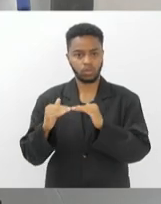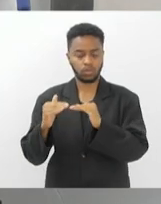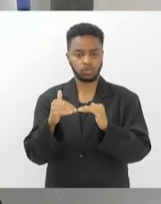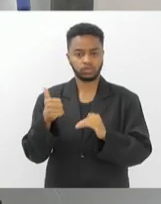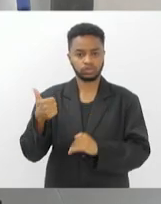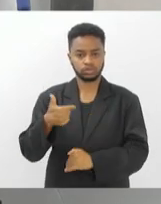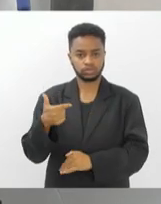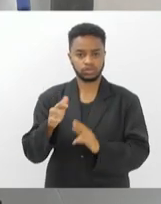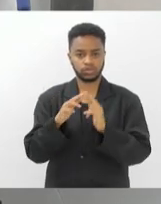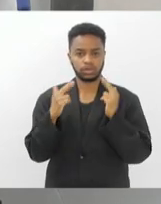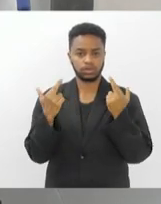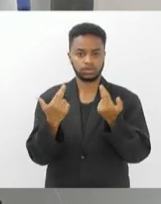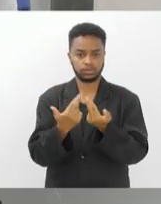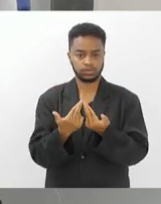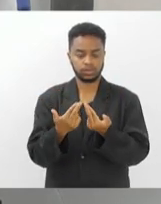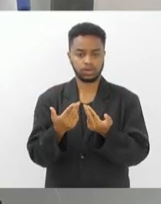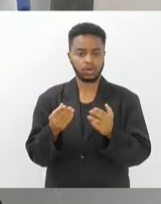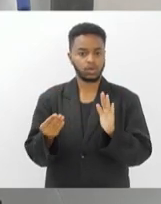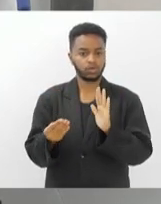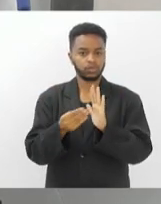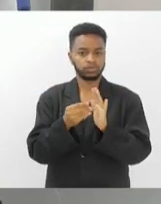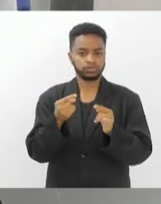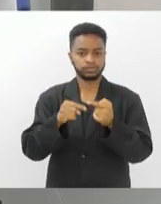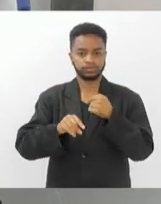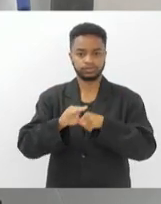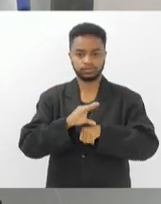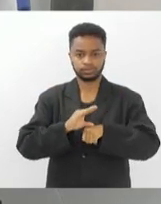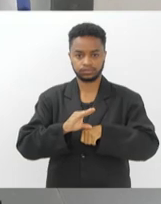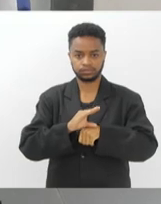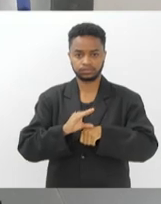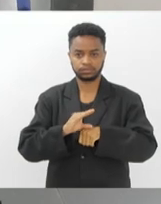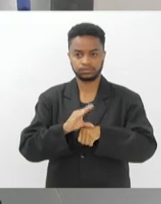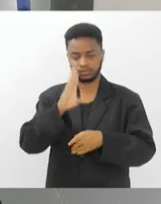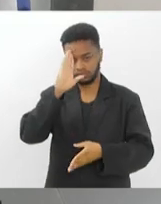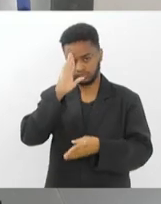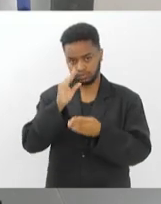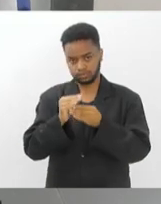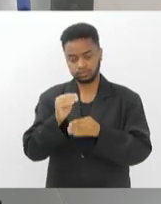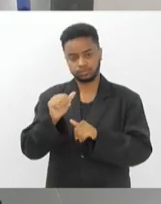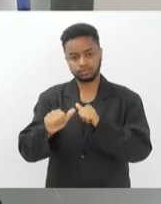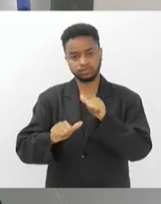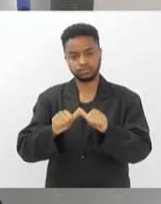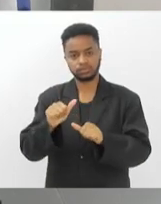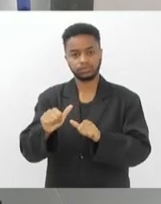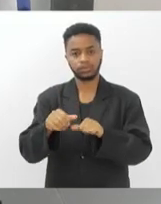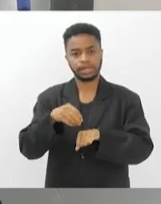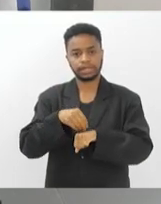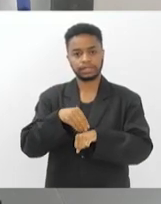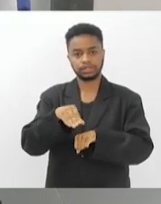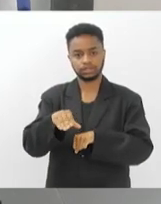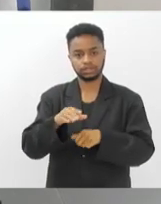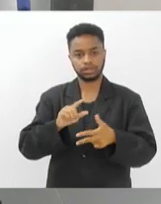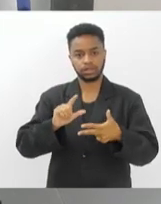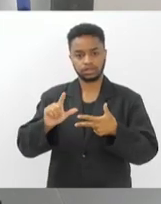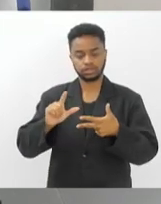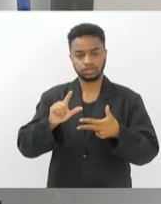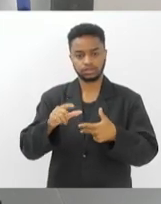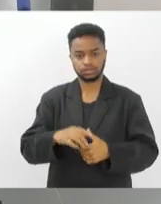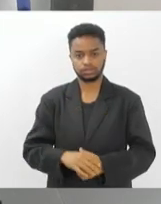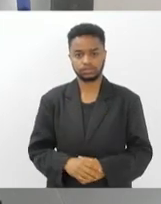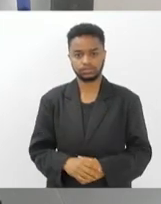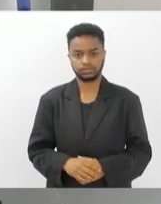reunião ordinária, foi pela inconstitucionalidade, concluindo pela transformação em indicação